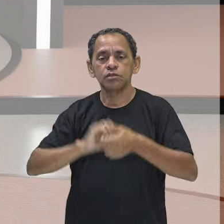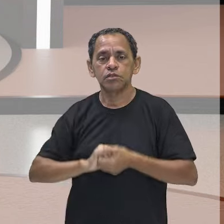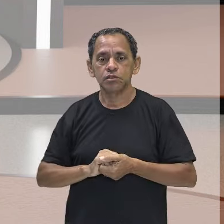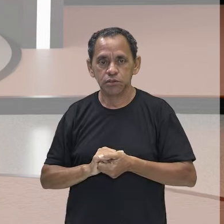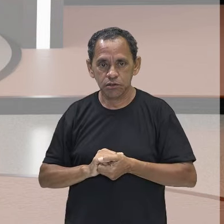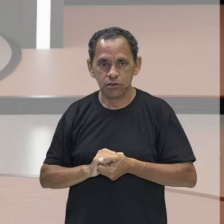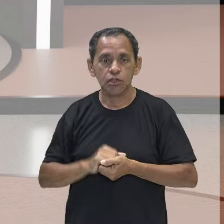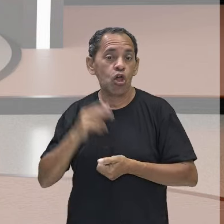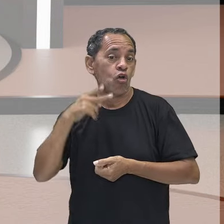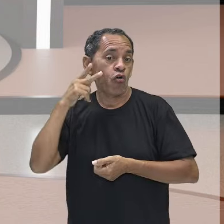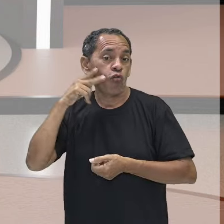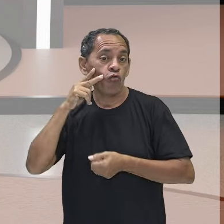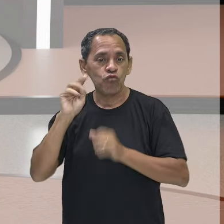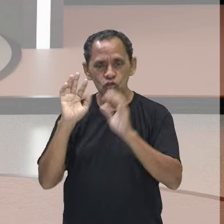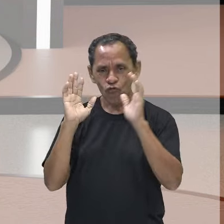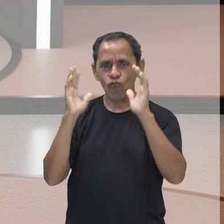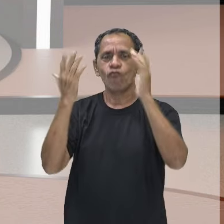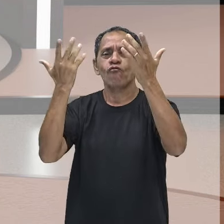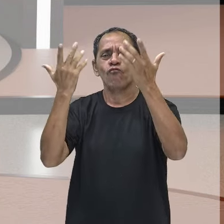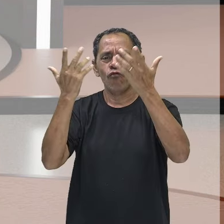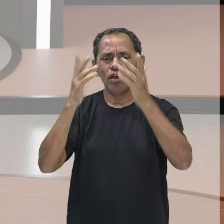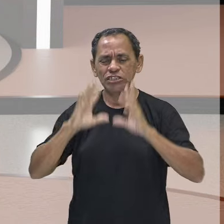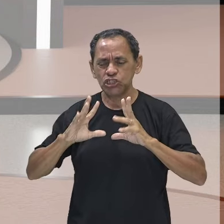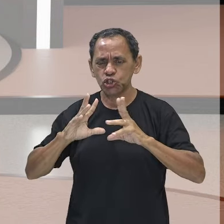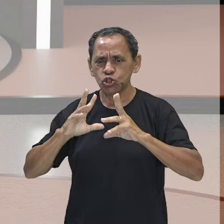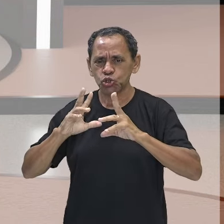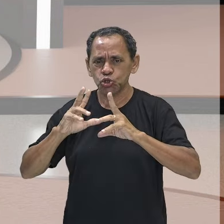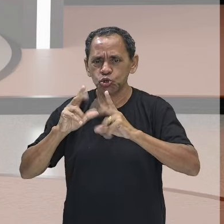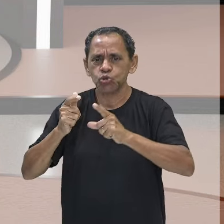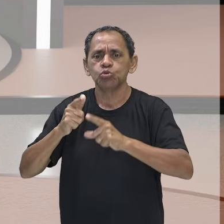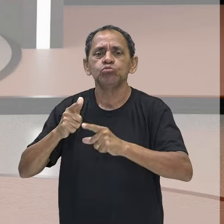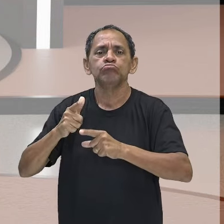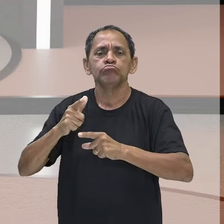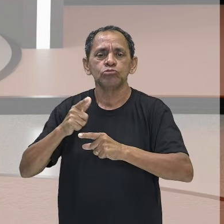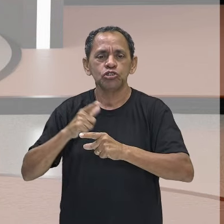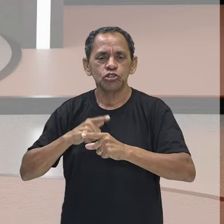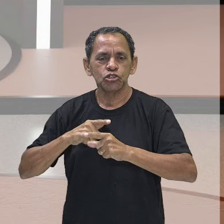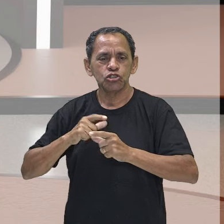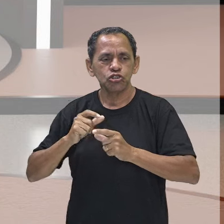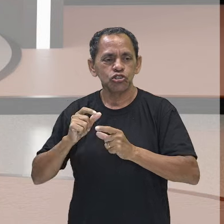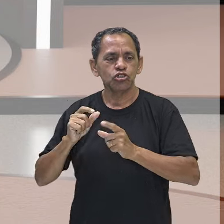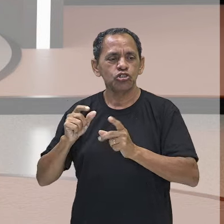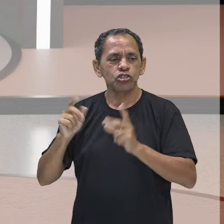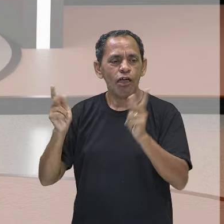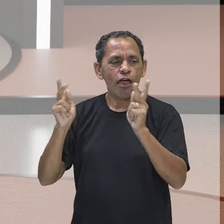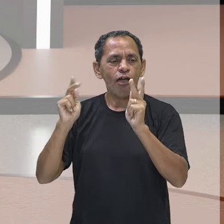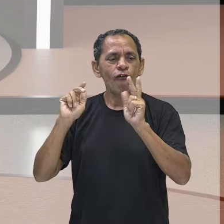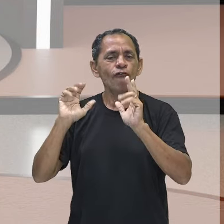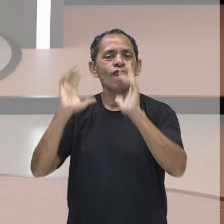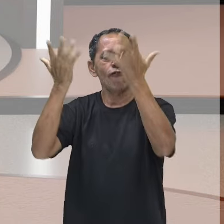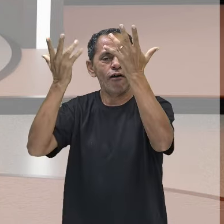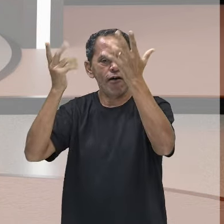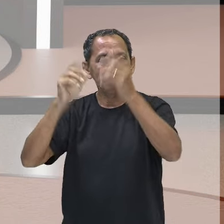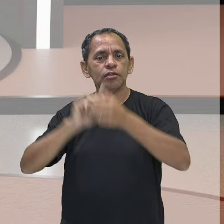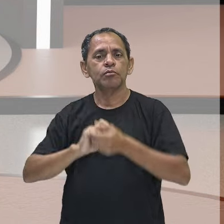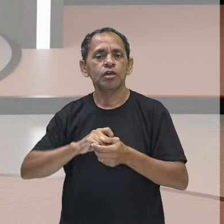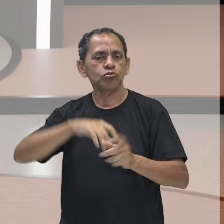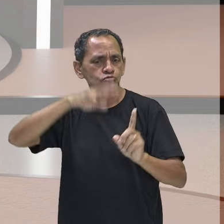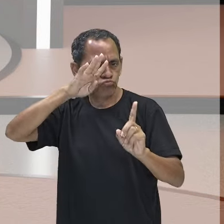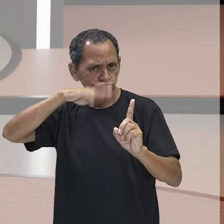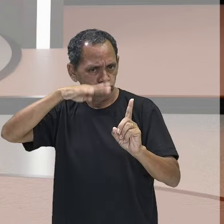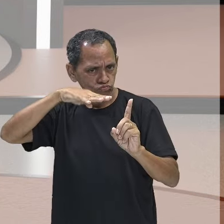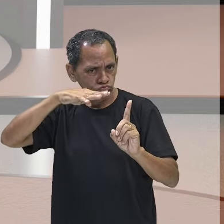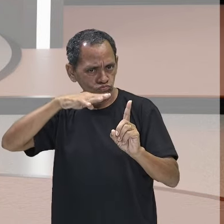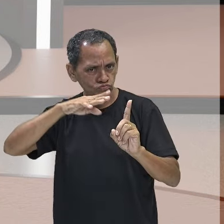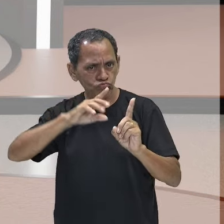da festa, de tudo que era farra, simbolizava ali o culto ao deus Baco. Baco